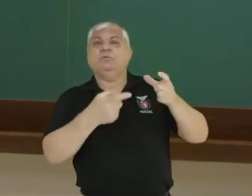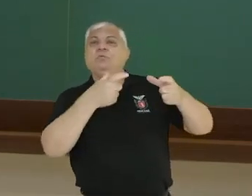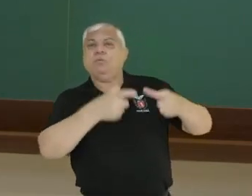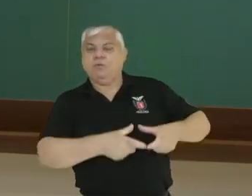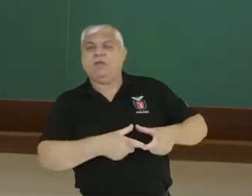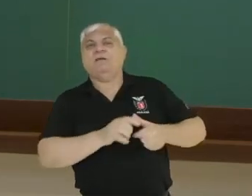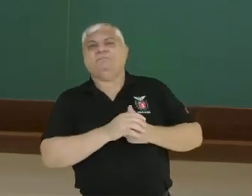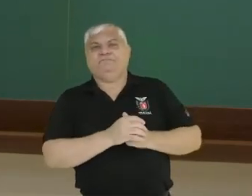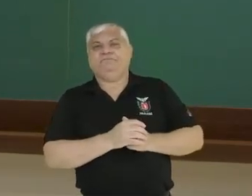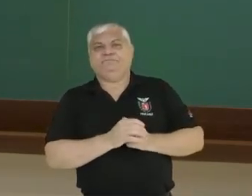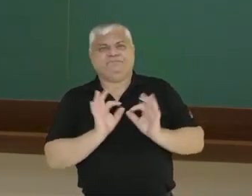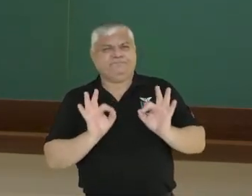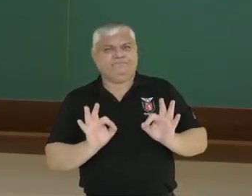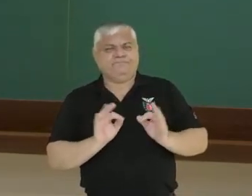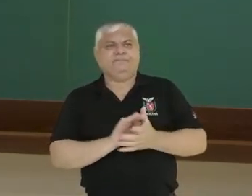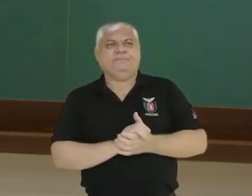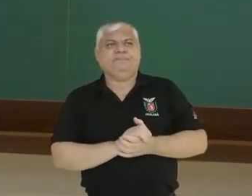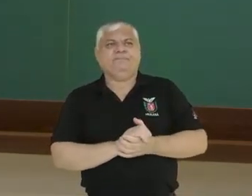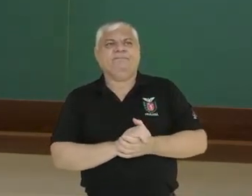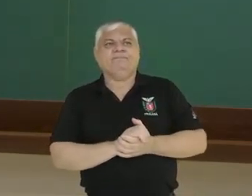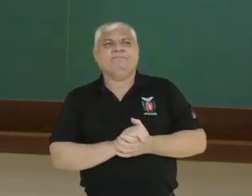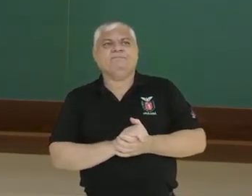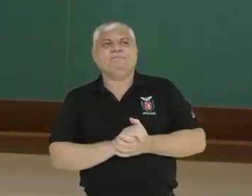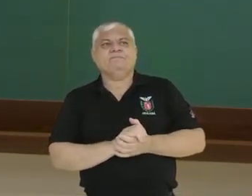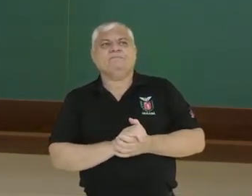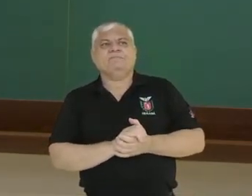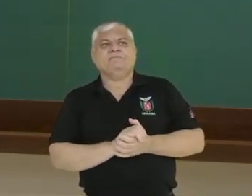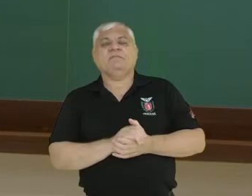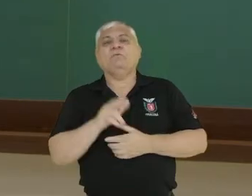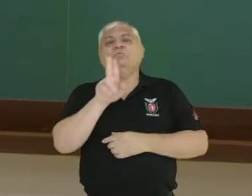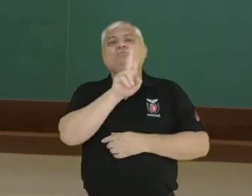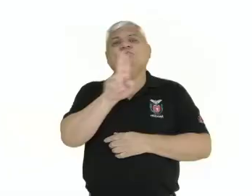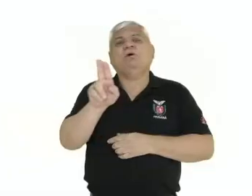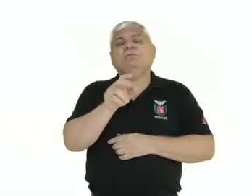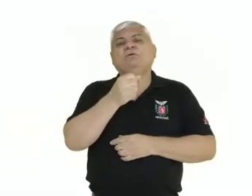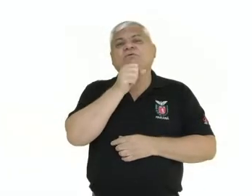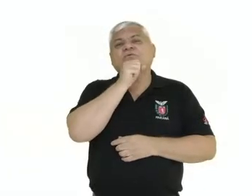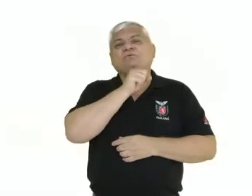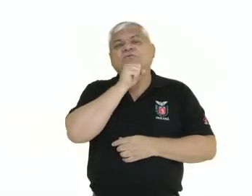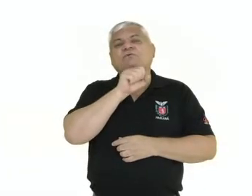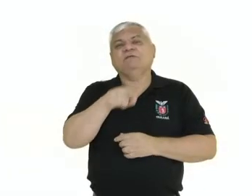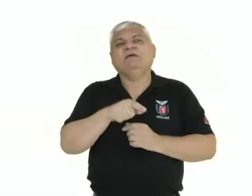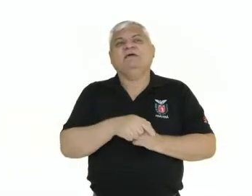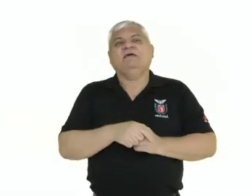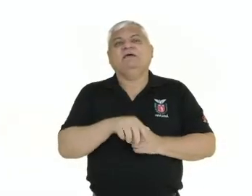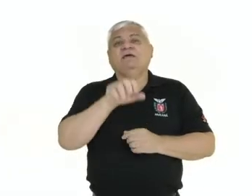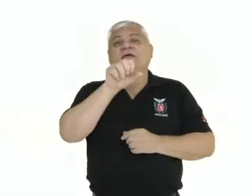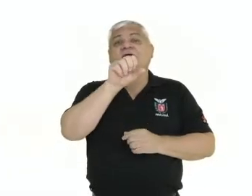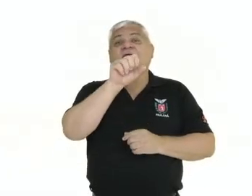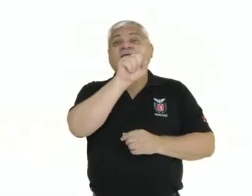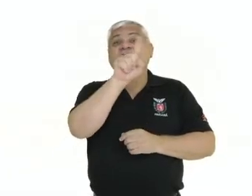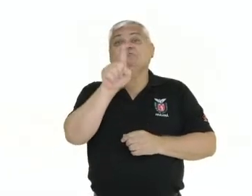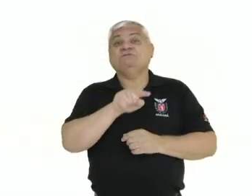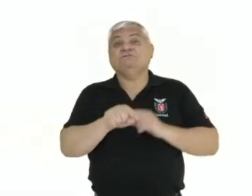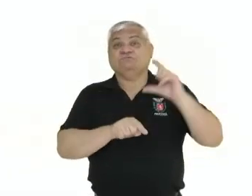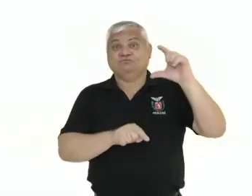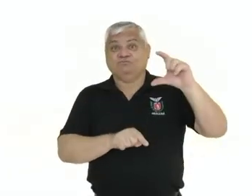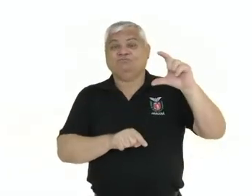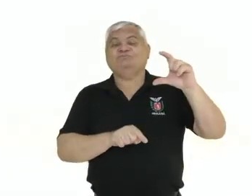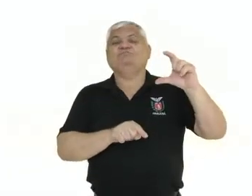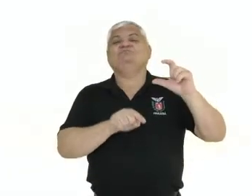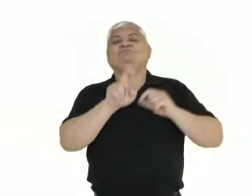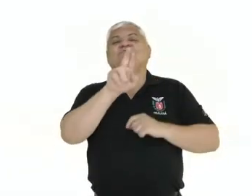substantivo próprio, tá? Então, olha lá. Então, o nome do velho é um substantivo próprio e o das ferramentas trata-se apenas de